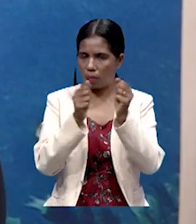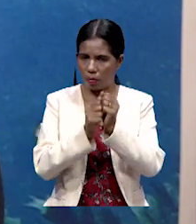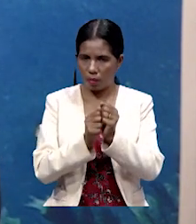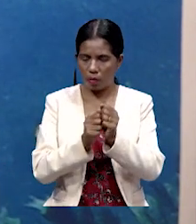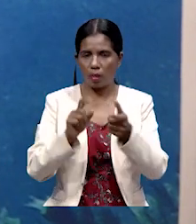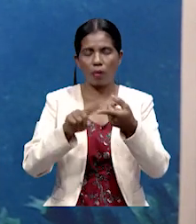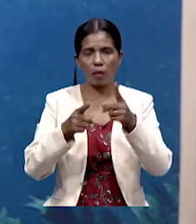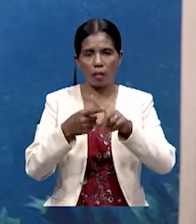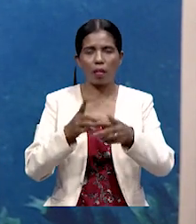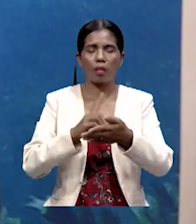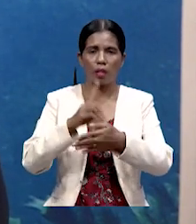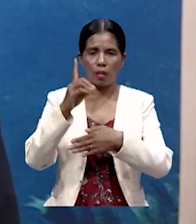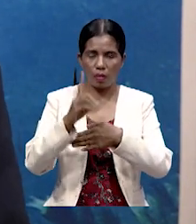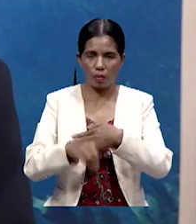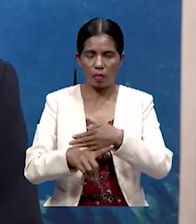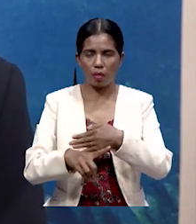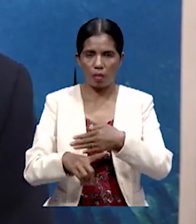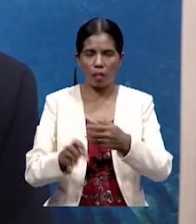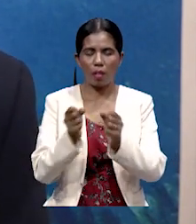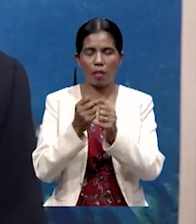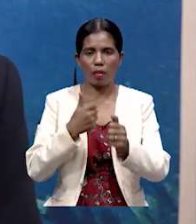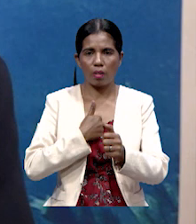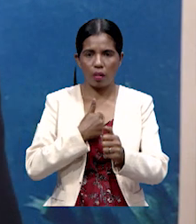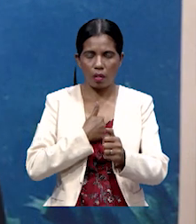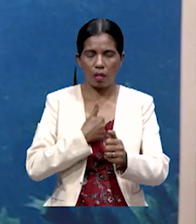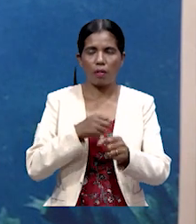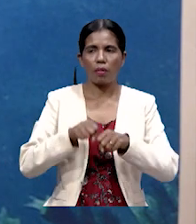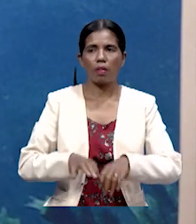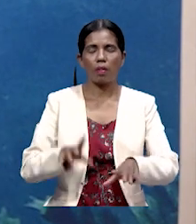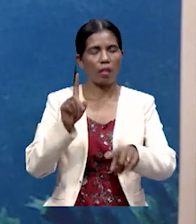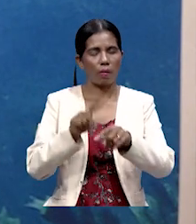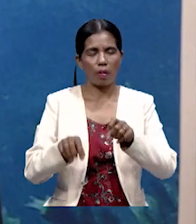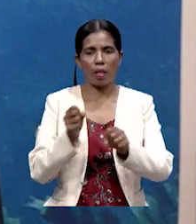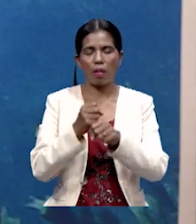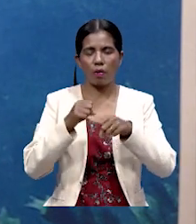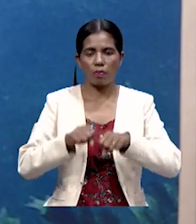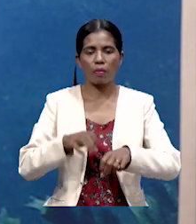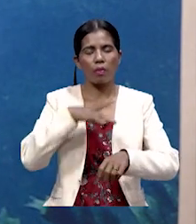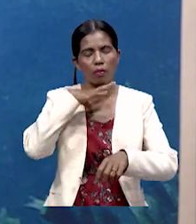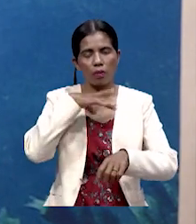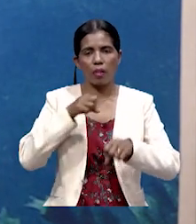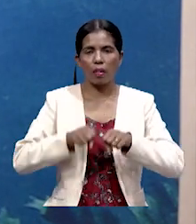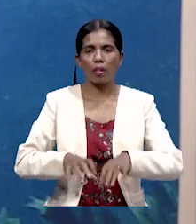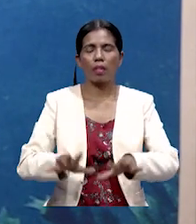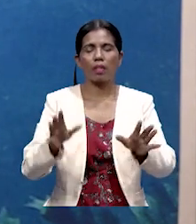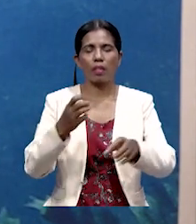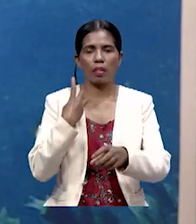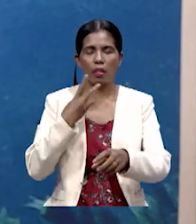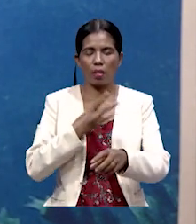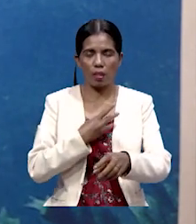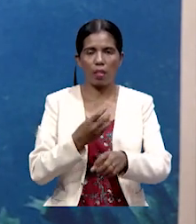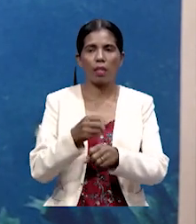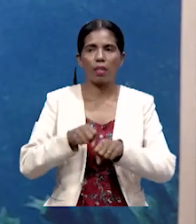nitane resolvimento, no Rabelo nitane an, o Tassi. Labela hala foer Tassi, haki aqui tane Tassi, hori tane Tassi, haki aqui